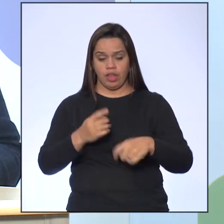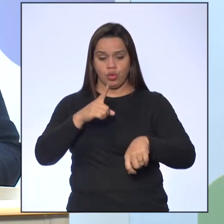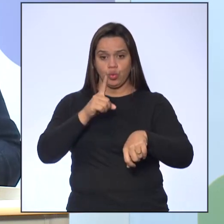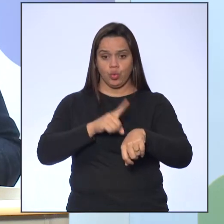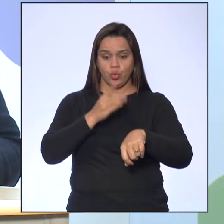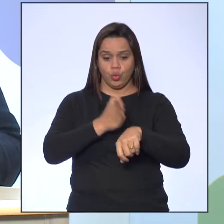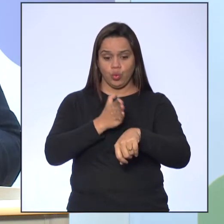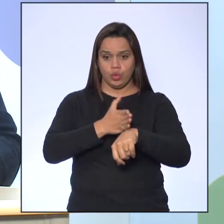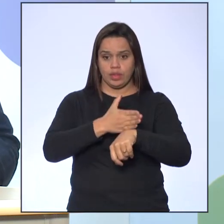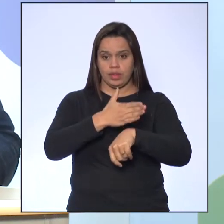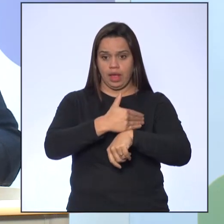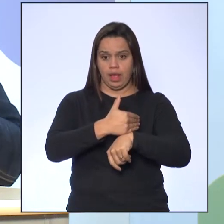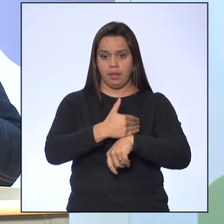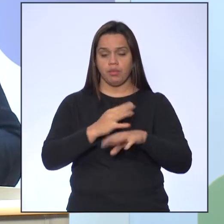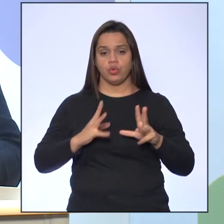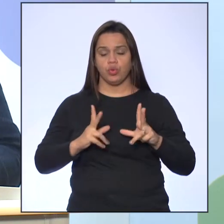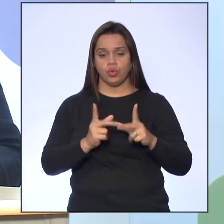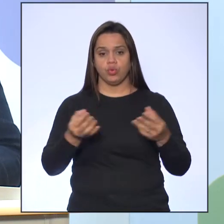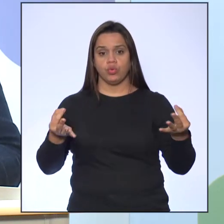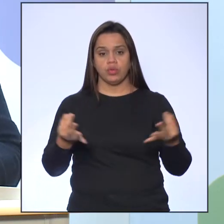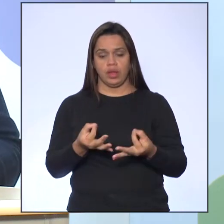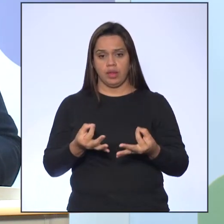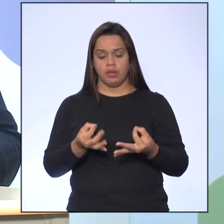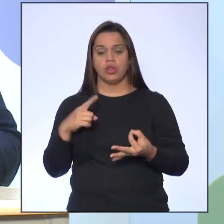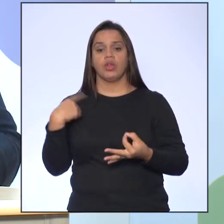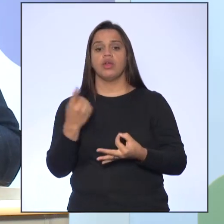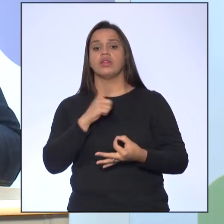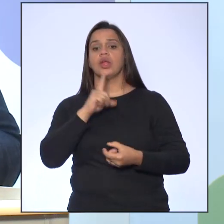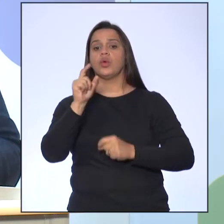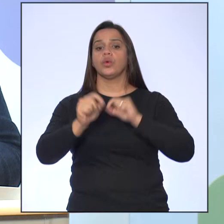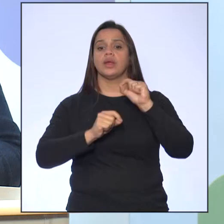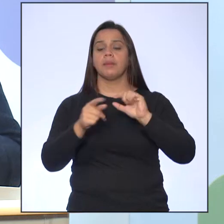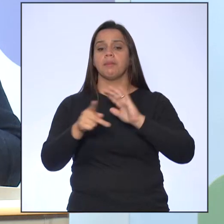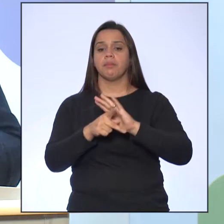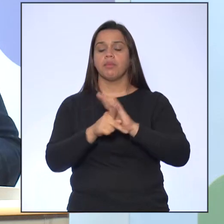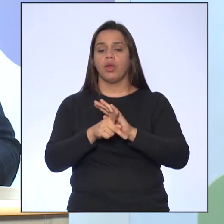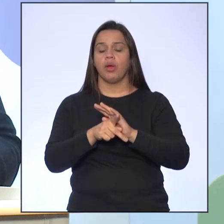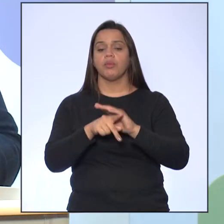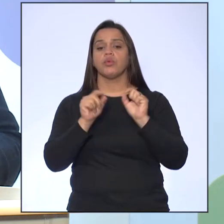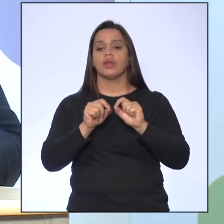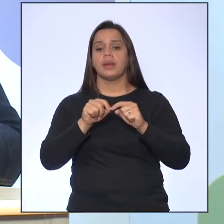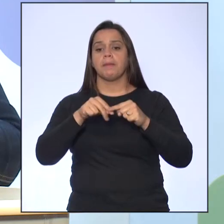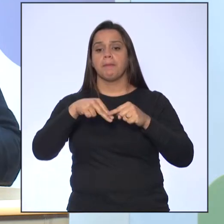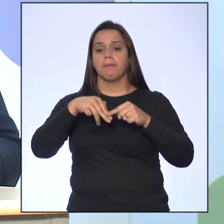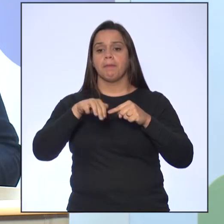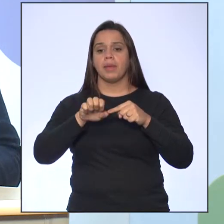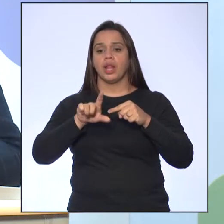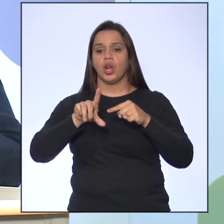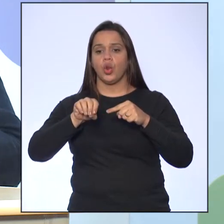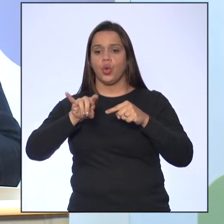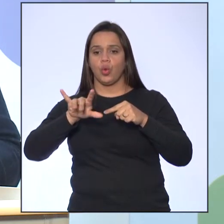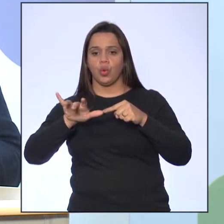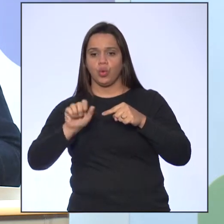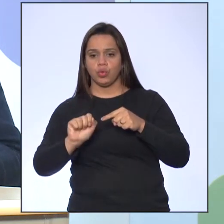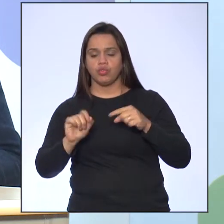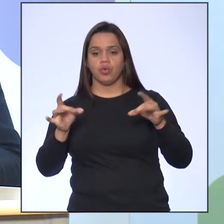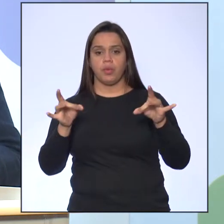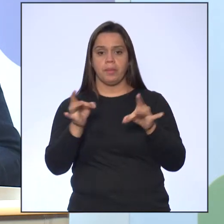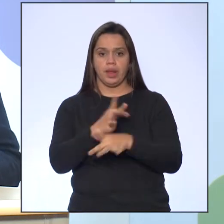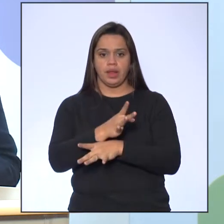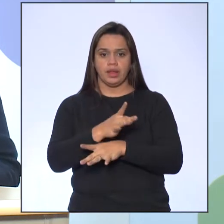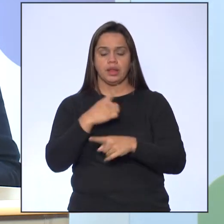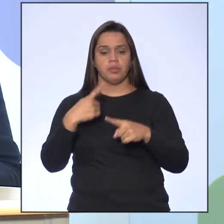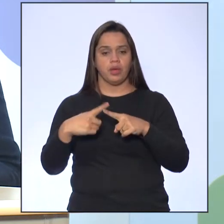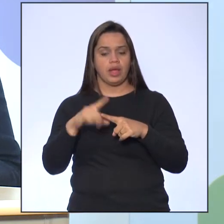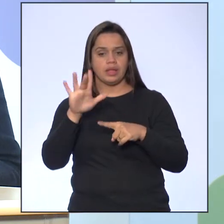com, portanto, né, com que nós tenhamos aí uma melodia completa, né, ou uma música, né, que vai